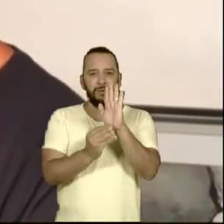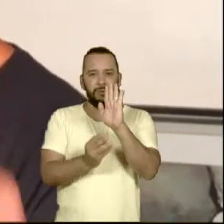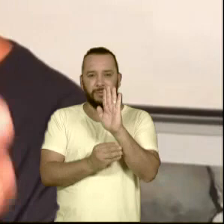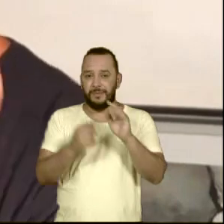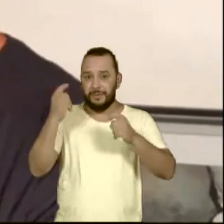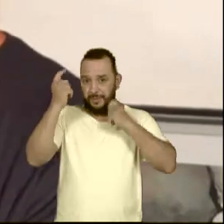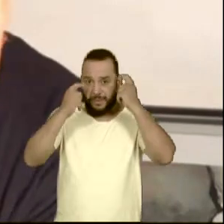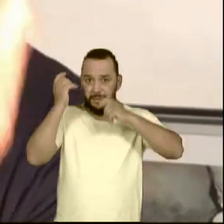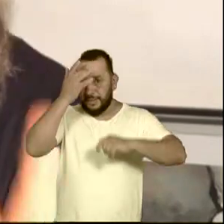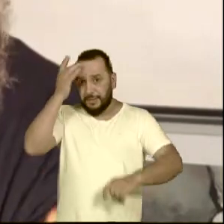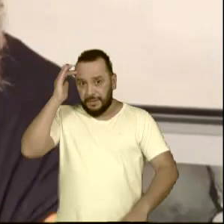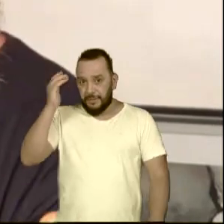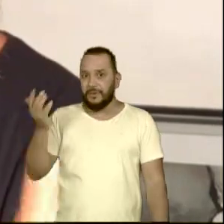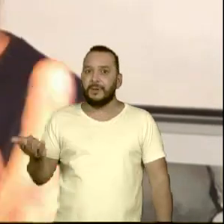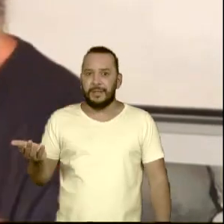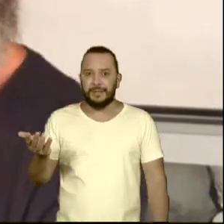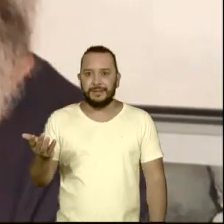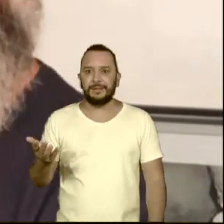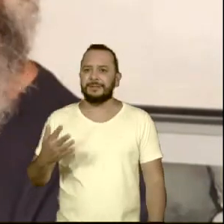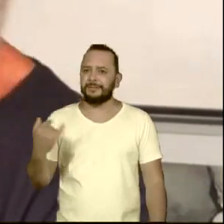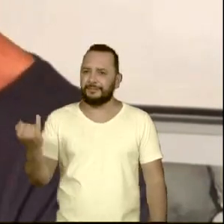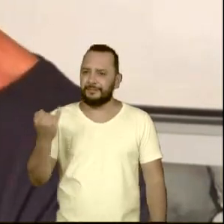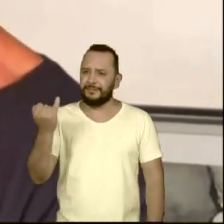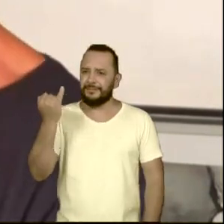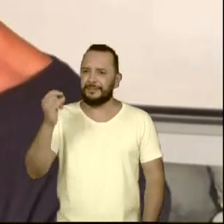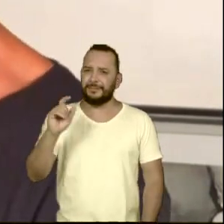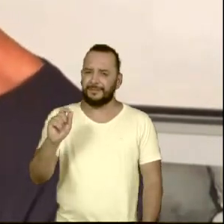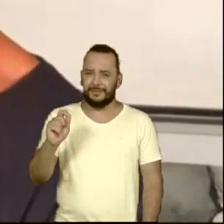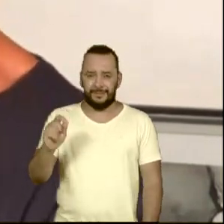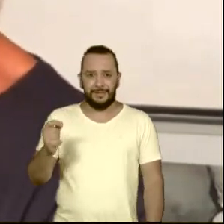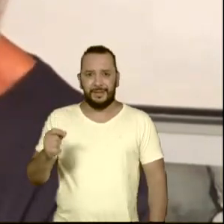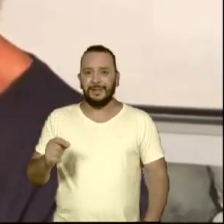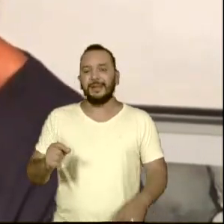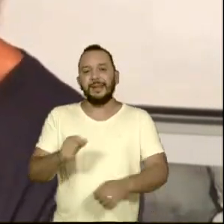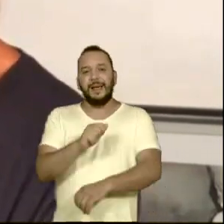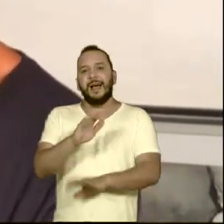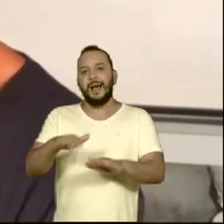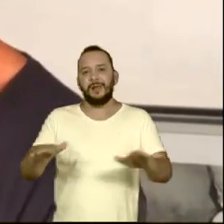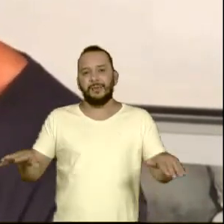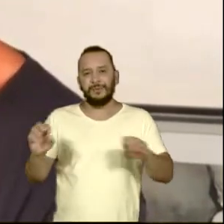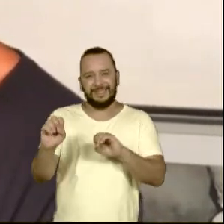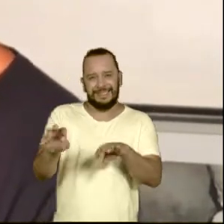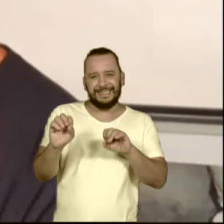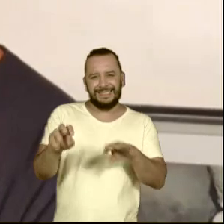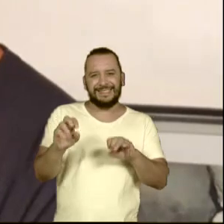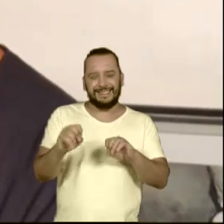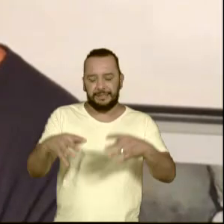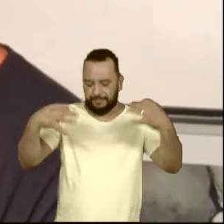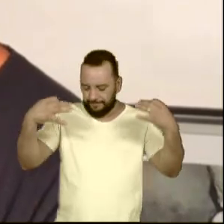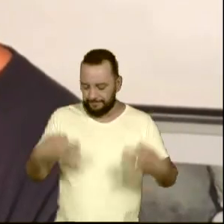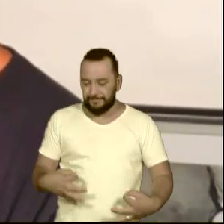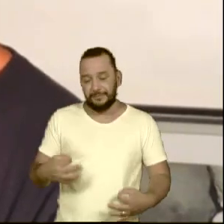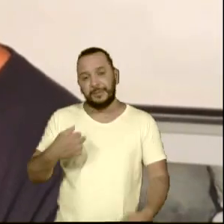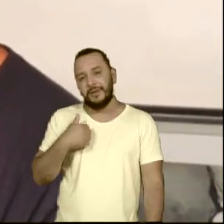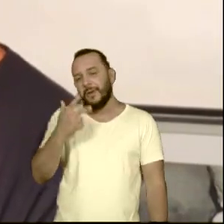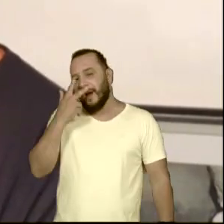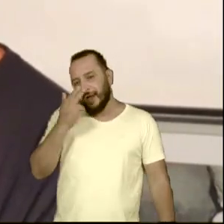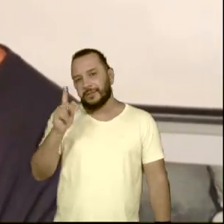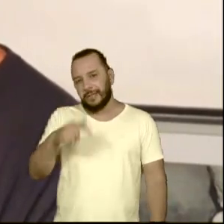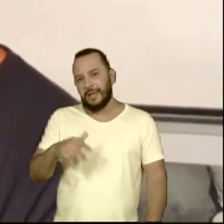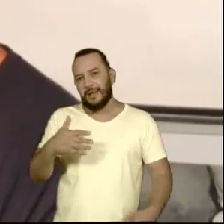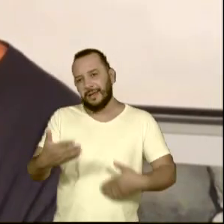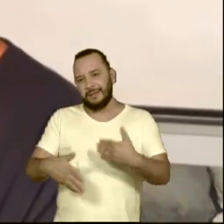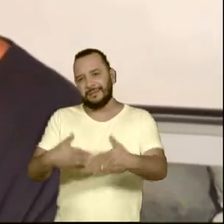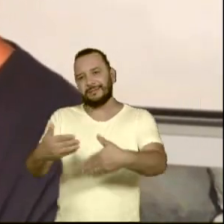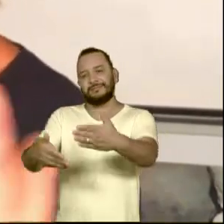infantil, você beber nesses programas para passar para os seus alunos, eu acho que é um caminho